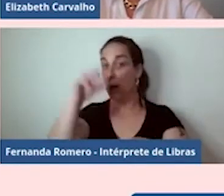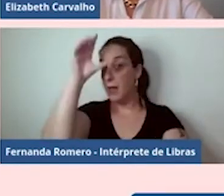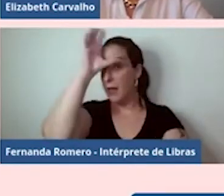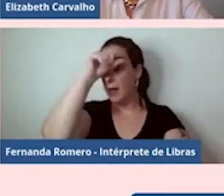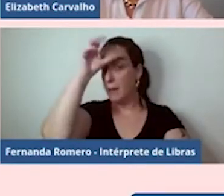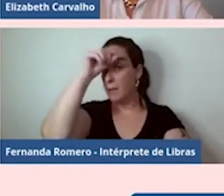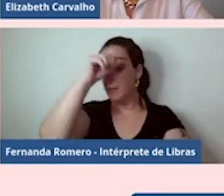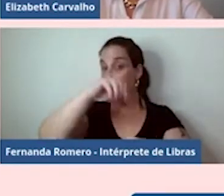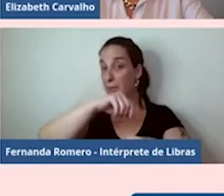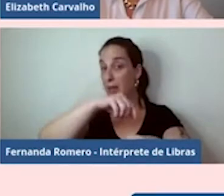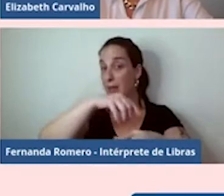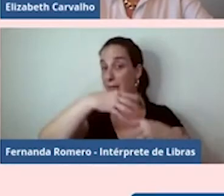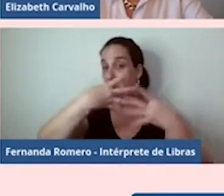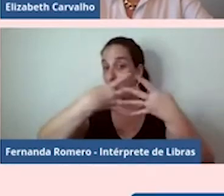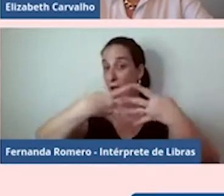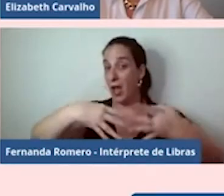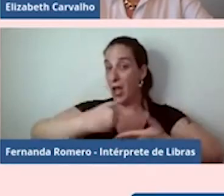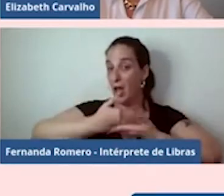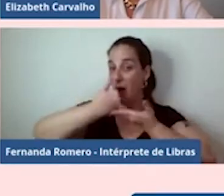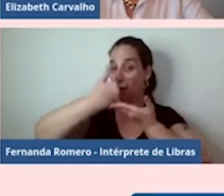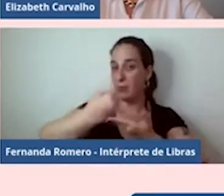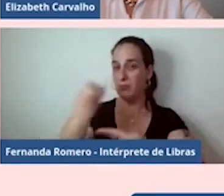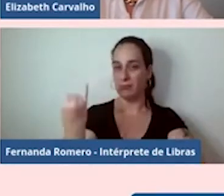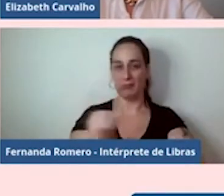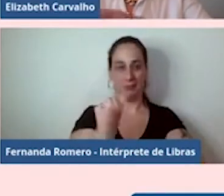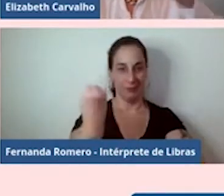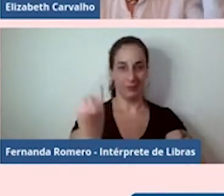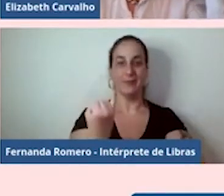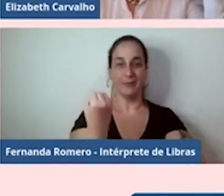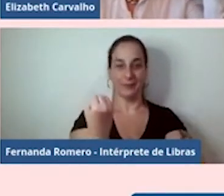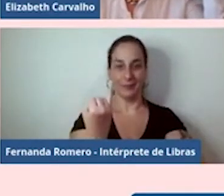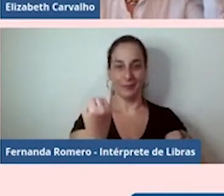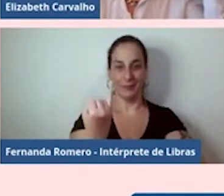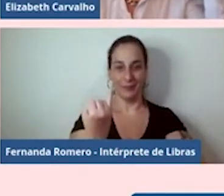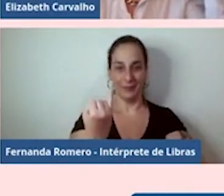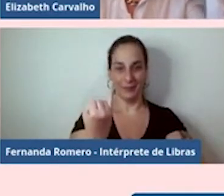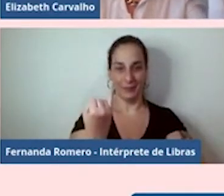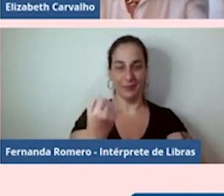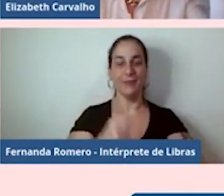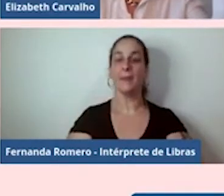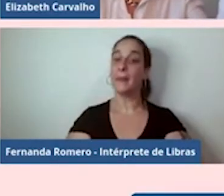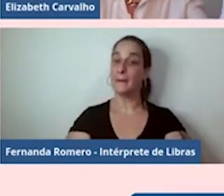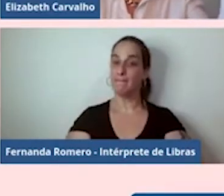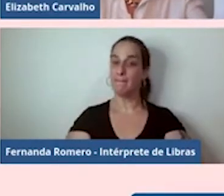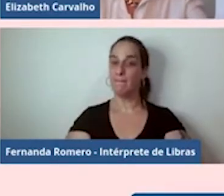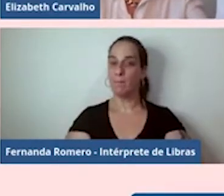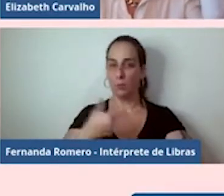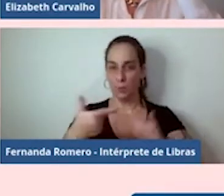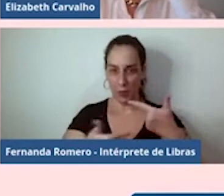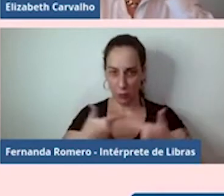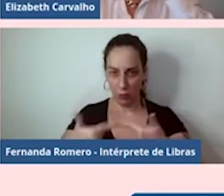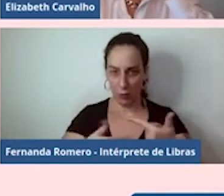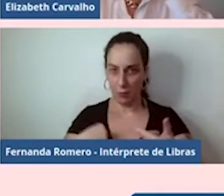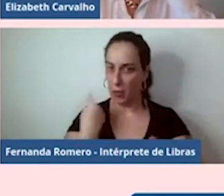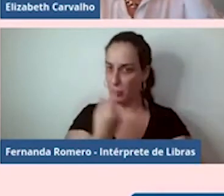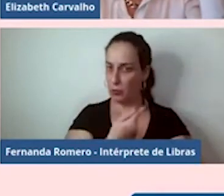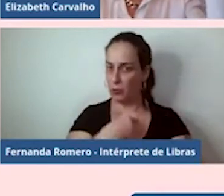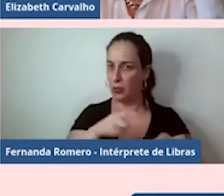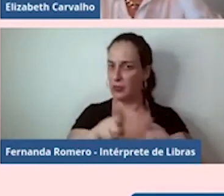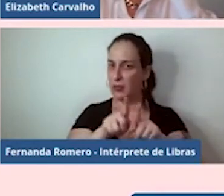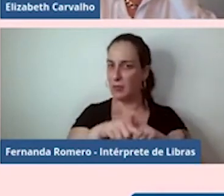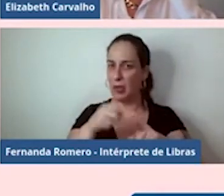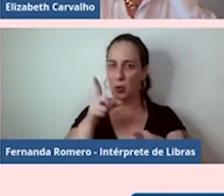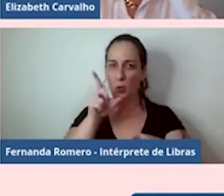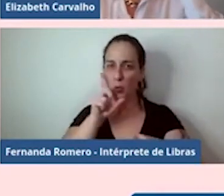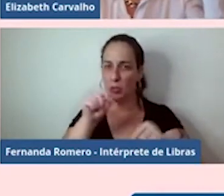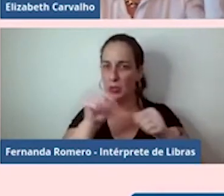de apoio, elas são fundamentais, né? No trabalho, a gente também conseguiu fazer alguns movimentos